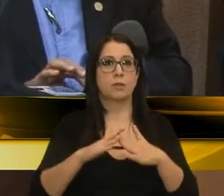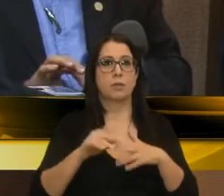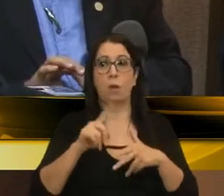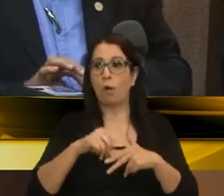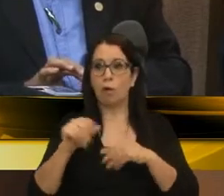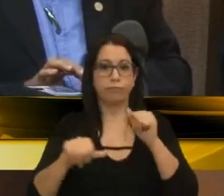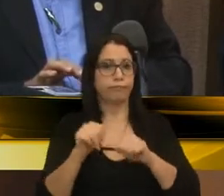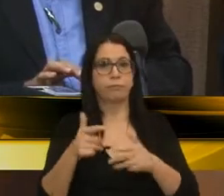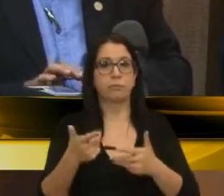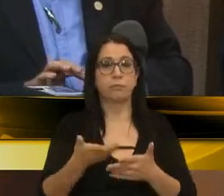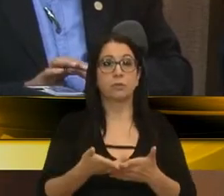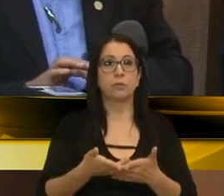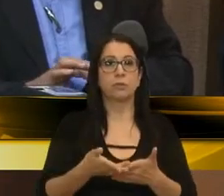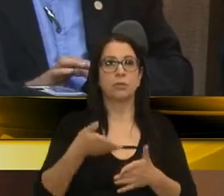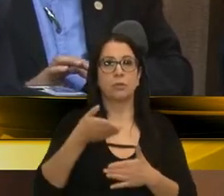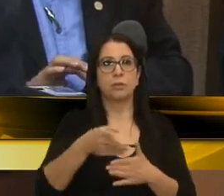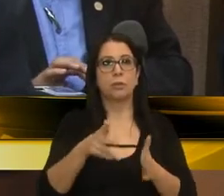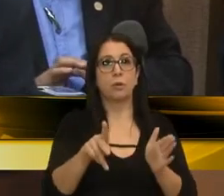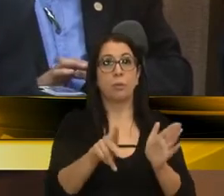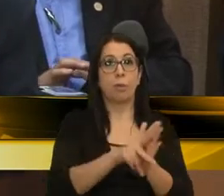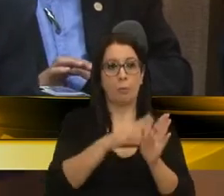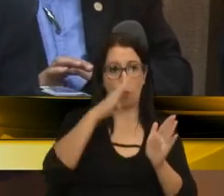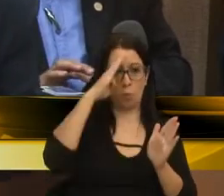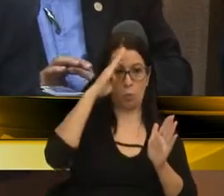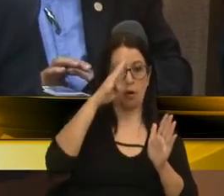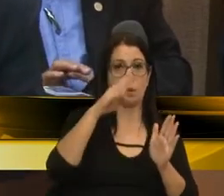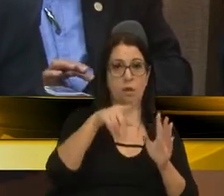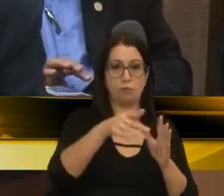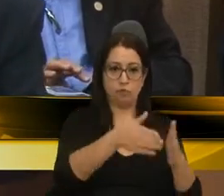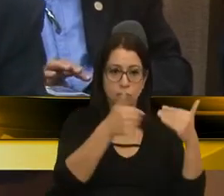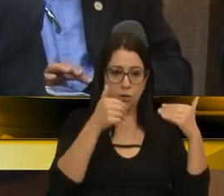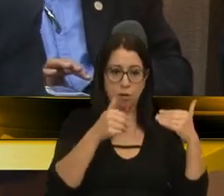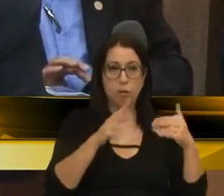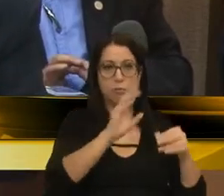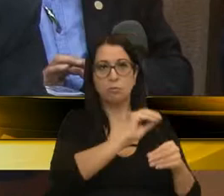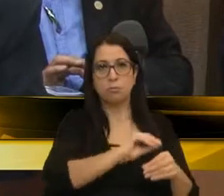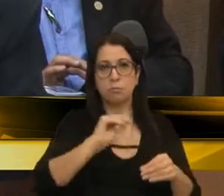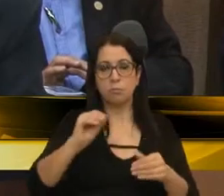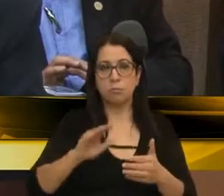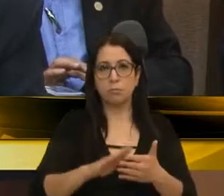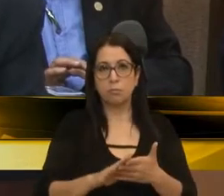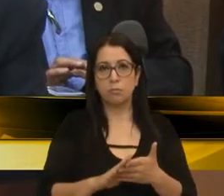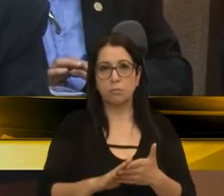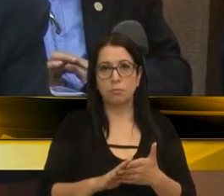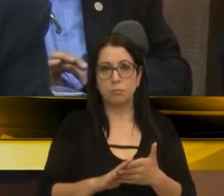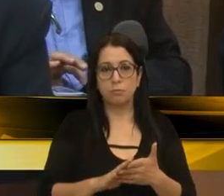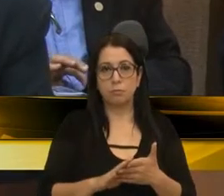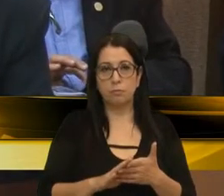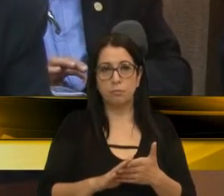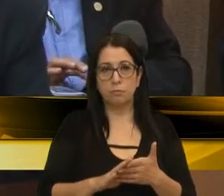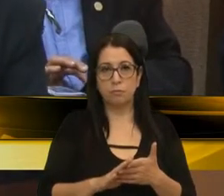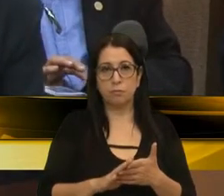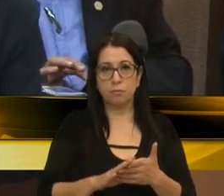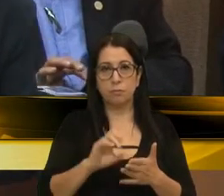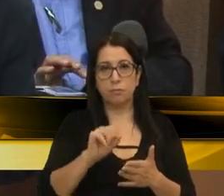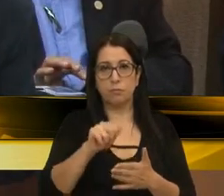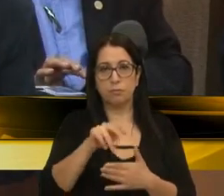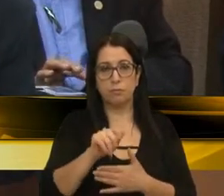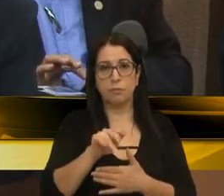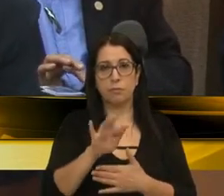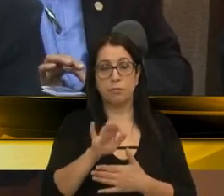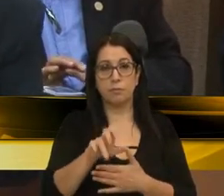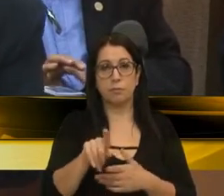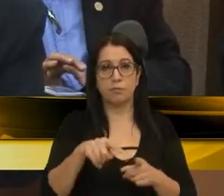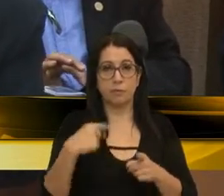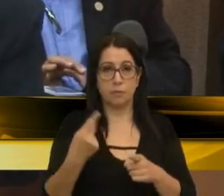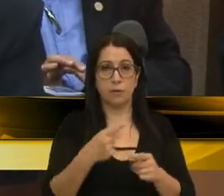outra, chegou lá, o próprio quartel foi lá, desmancharam, levaram, trouxeram, desmancharam, trouxeram. O do Santa Fé, porque de primeiro foi no